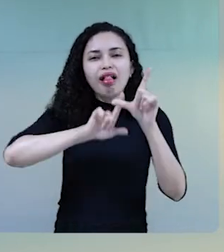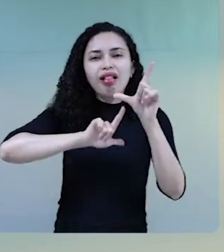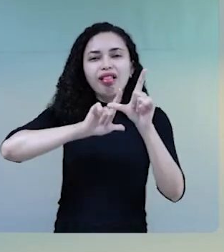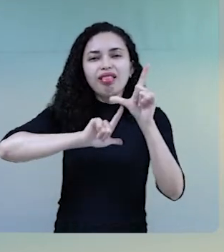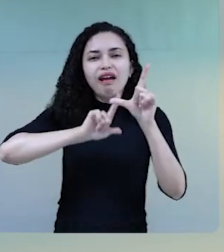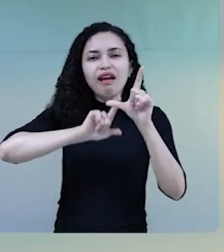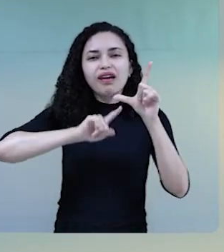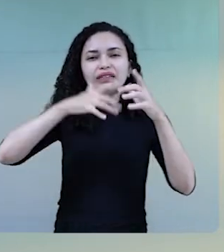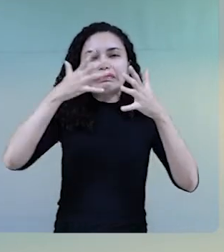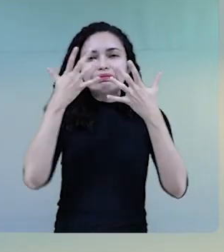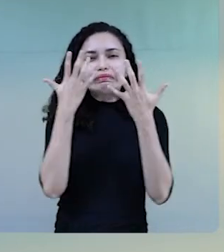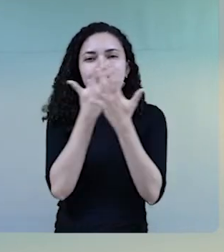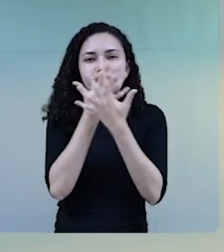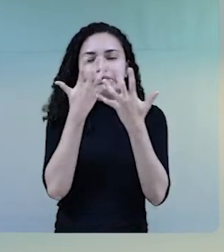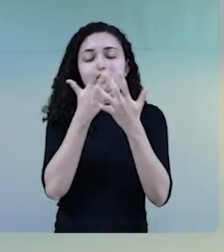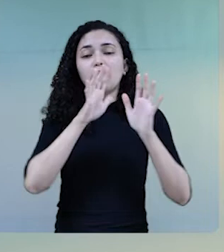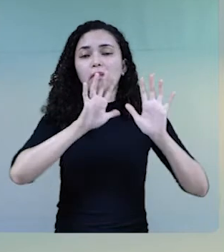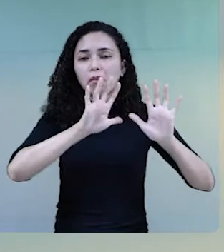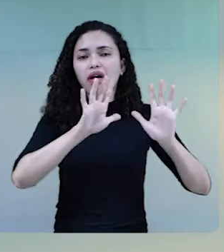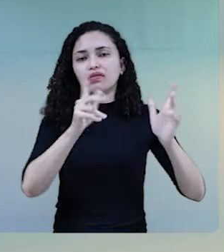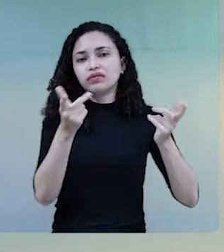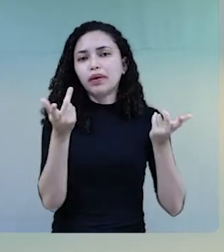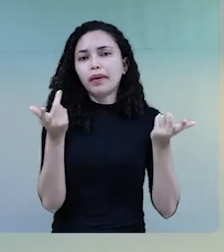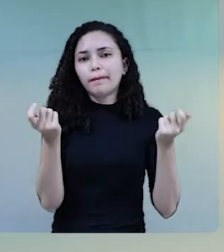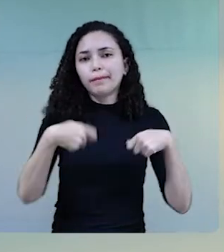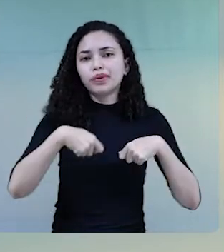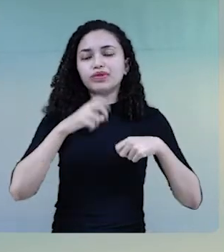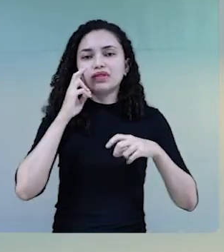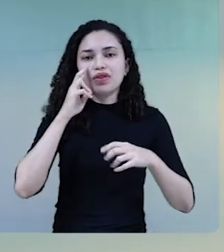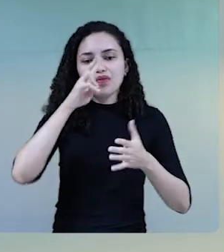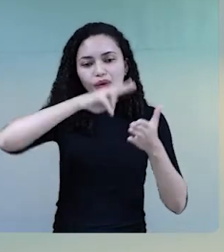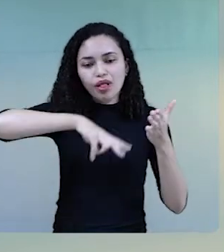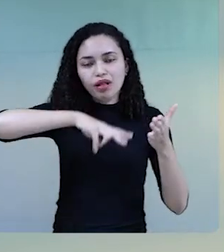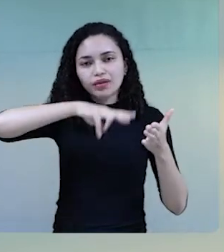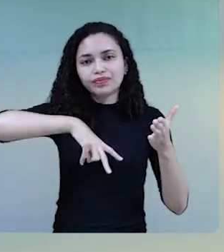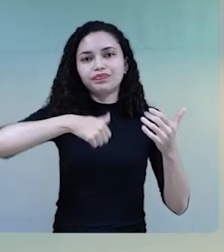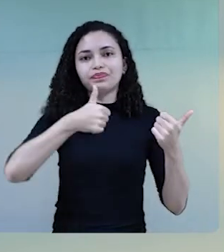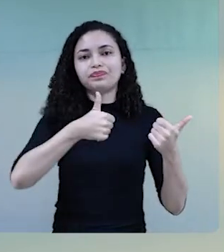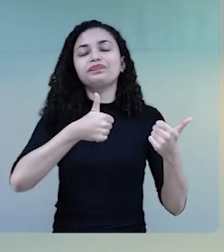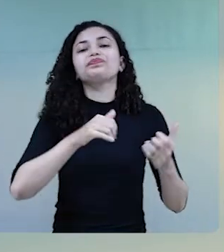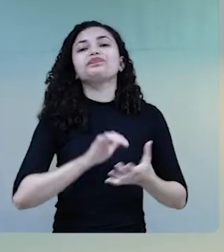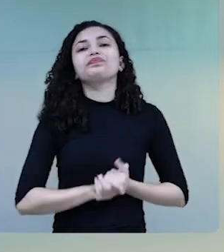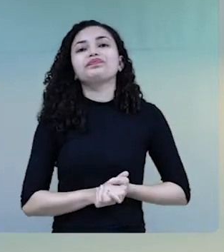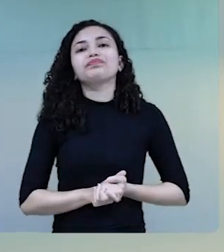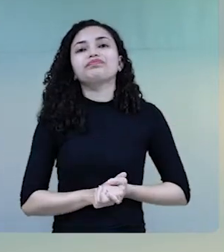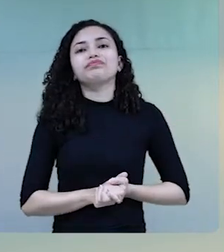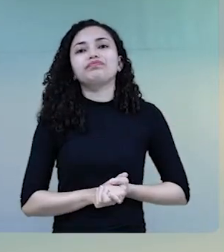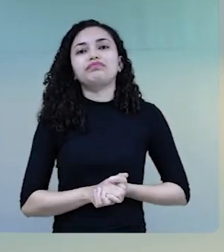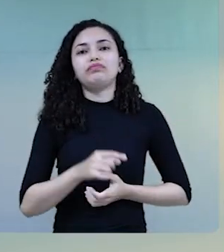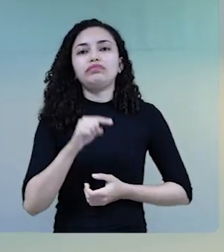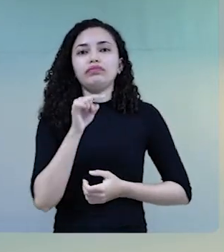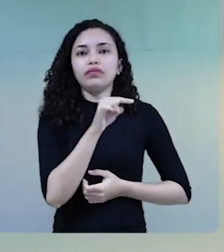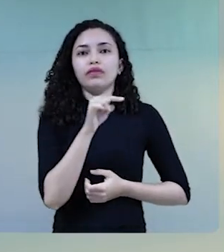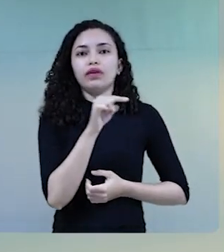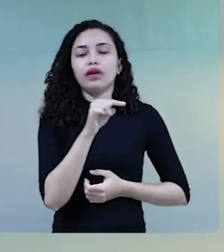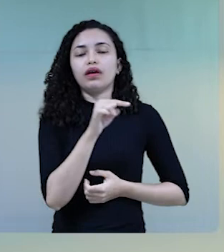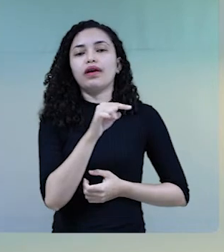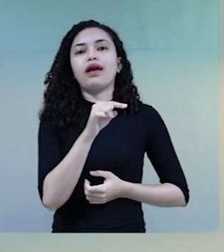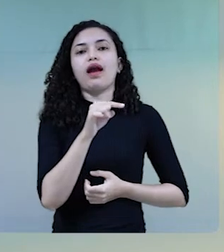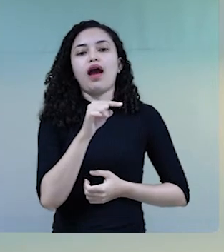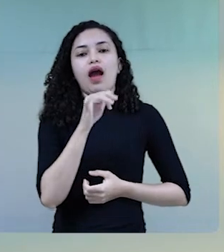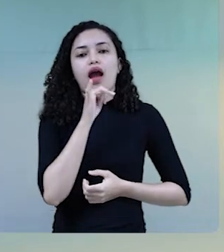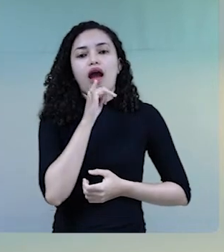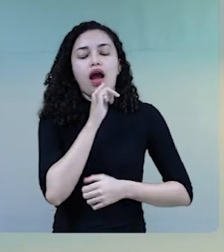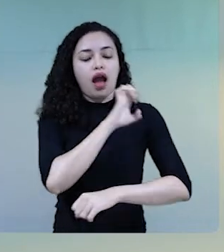cima da outra, mas dá para a gente ler. Geradores elétricos, tá? Na verdade, é todo dispositivo que transforma uma certa forma de